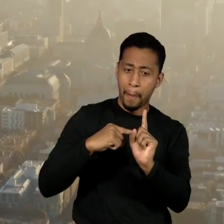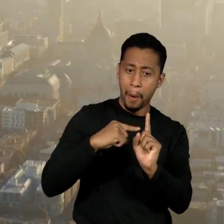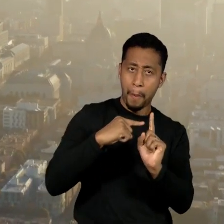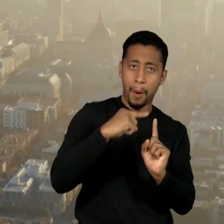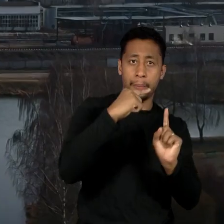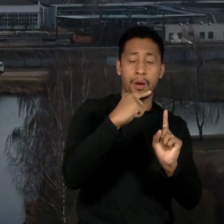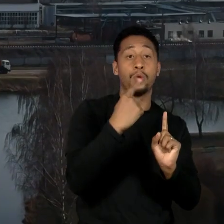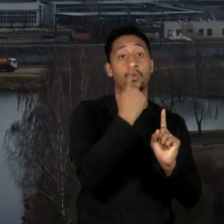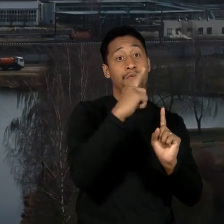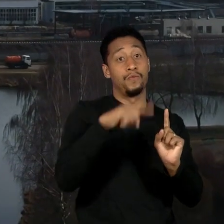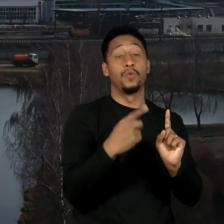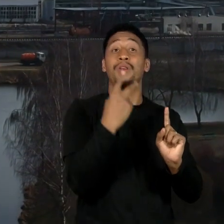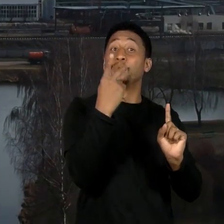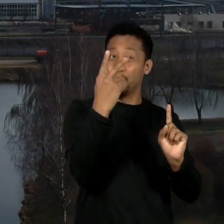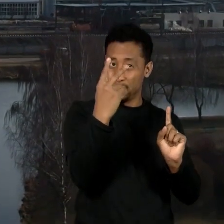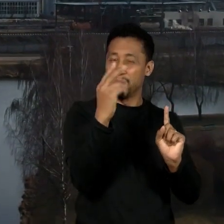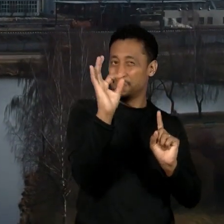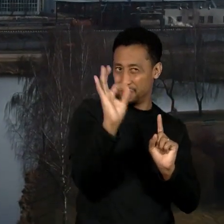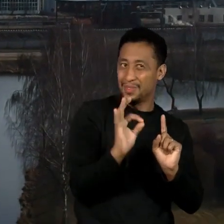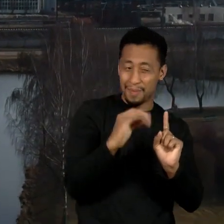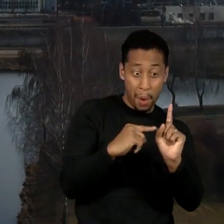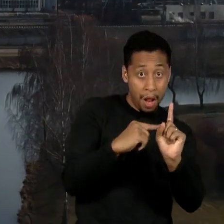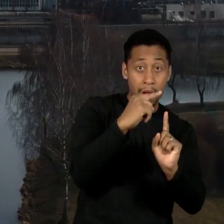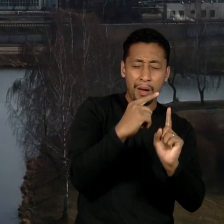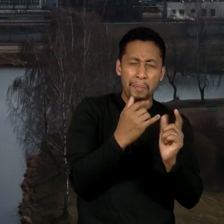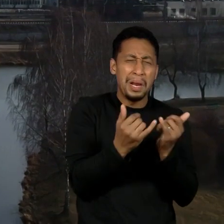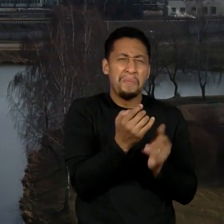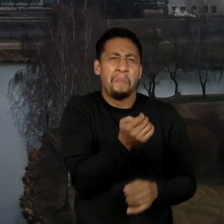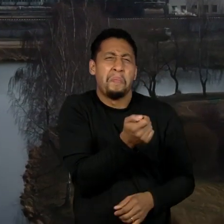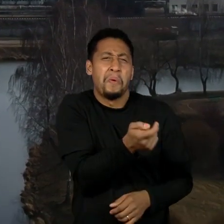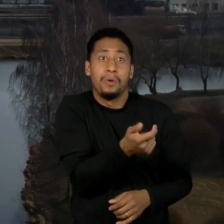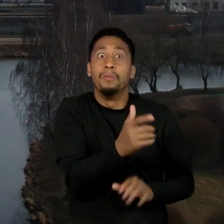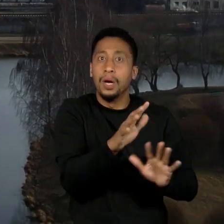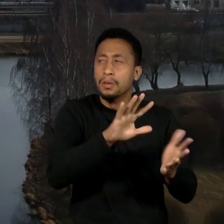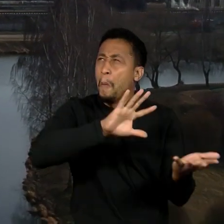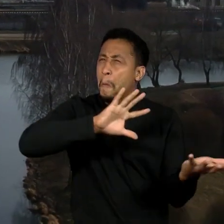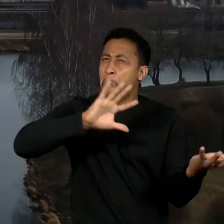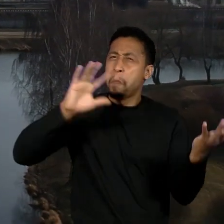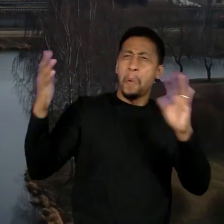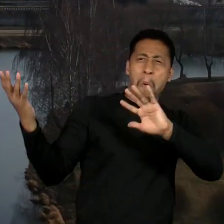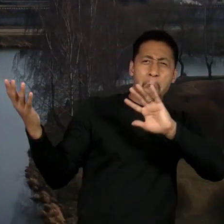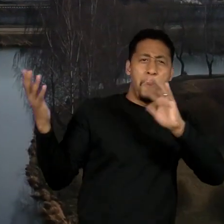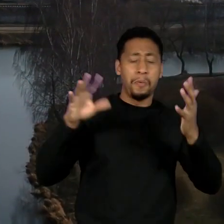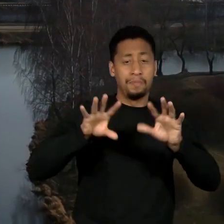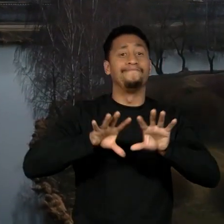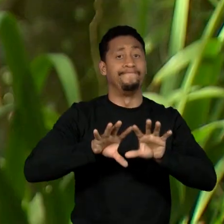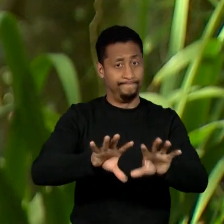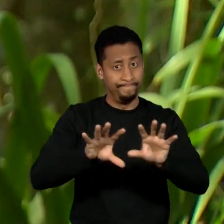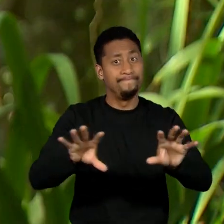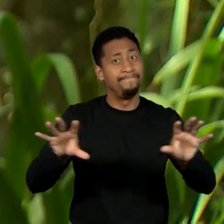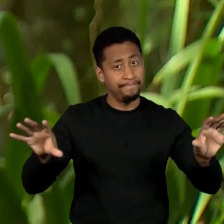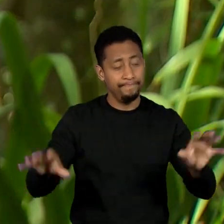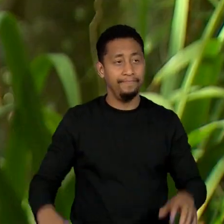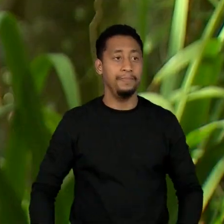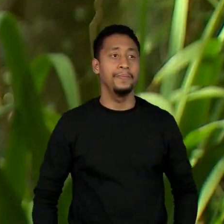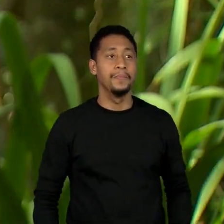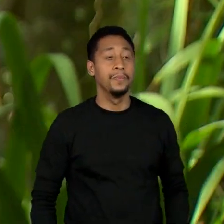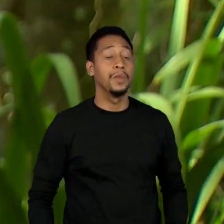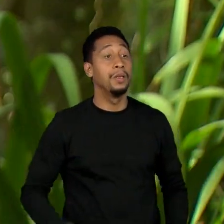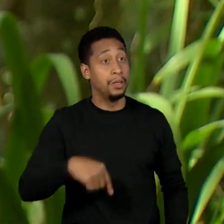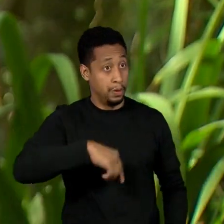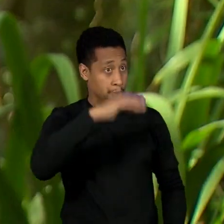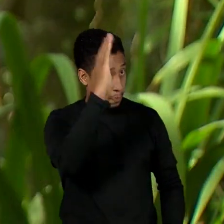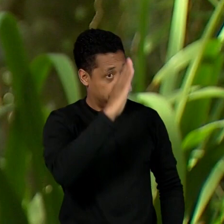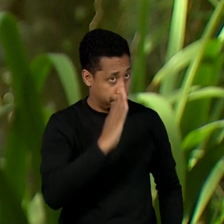graus Celsius. Parece pouco, mas causa os eventos climáticos extremos. No Brasil, o aumento